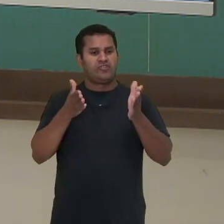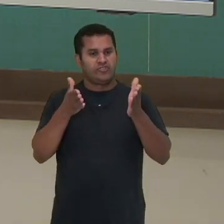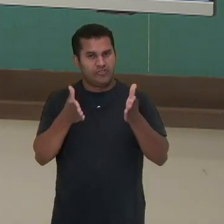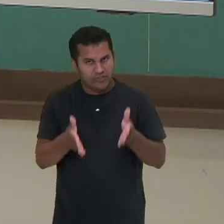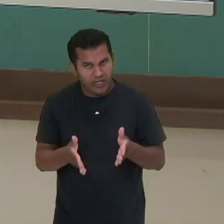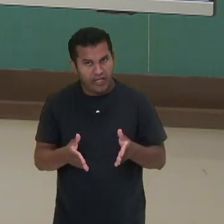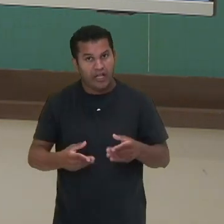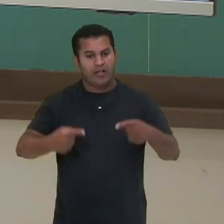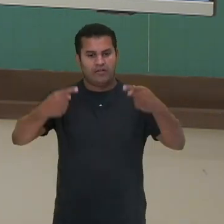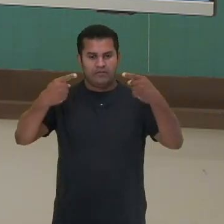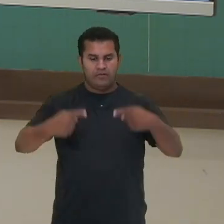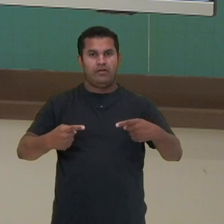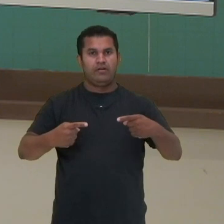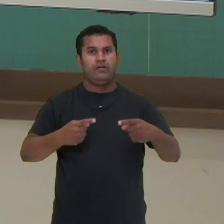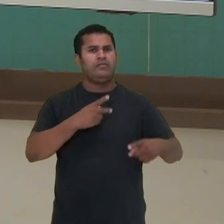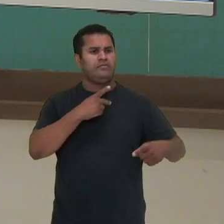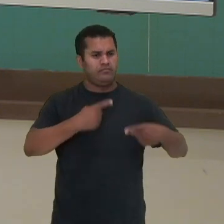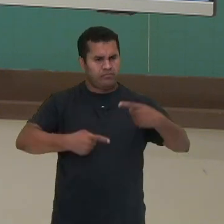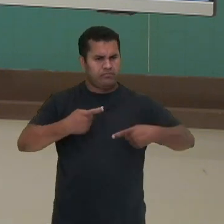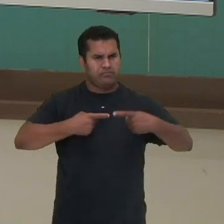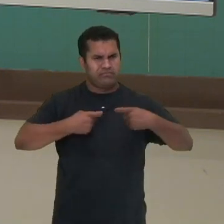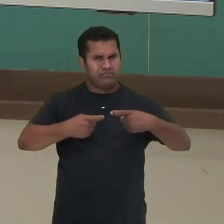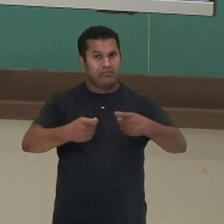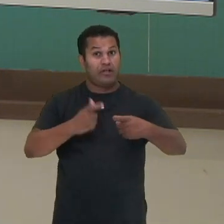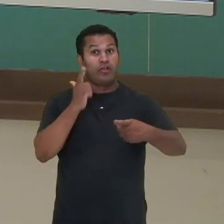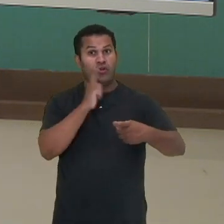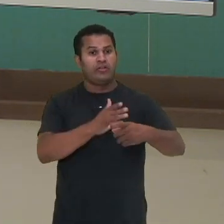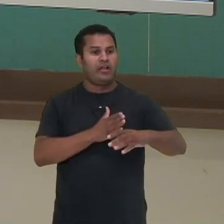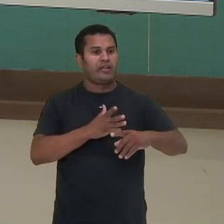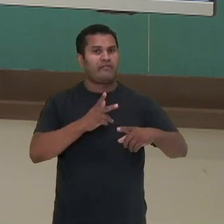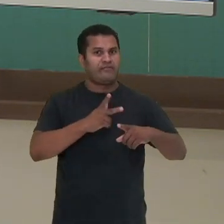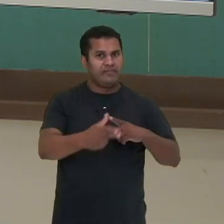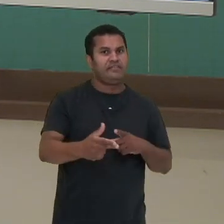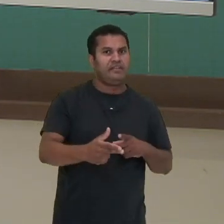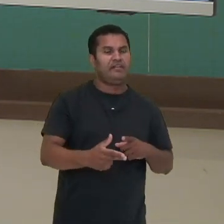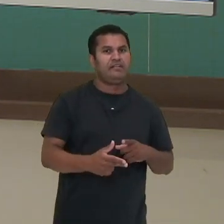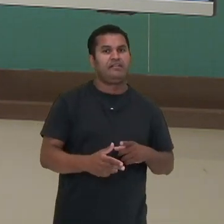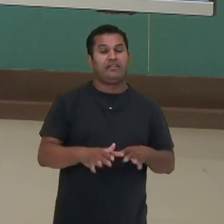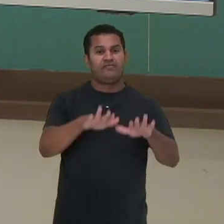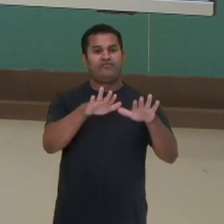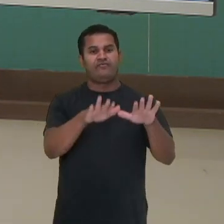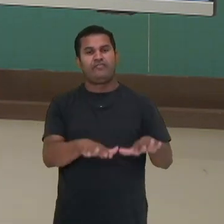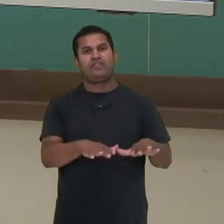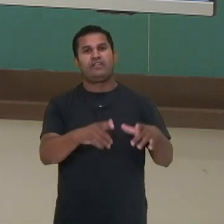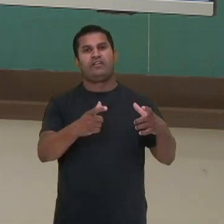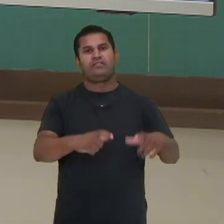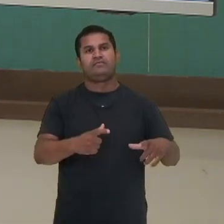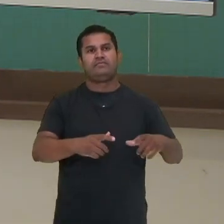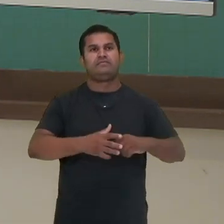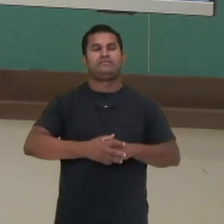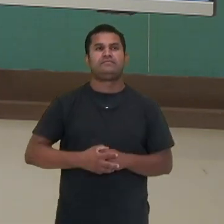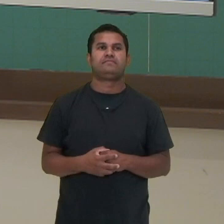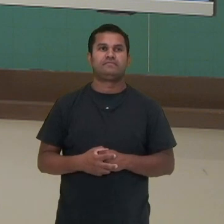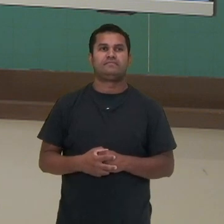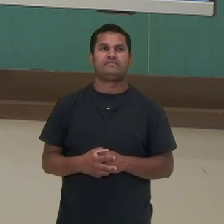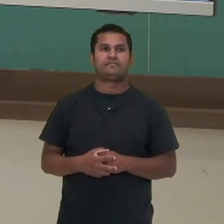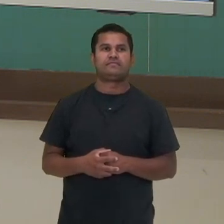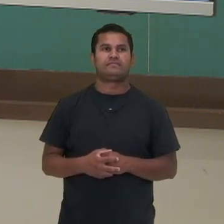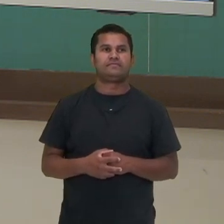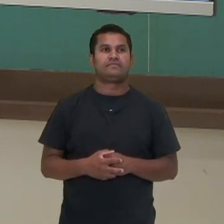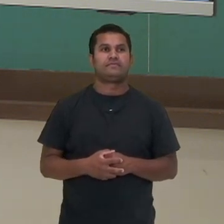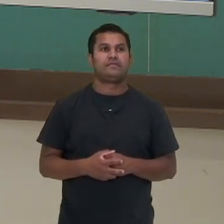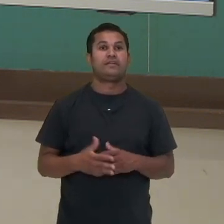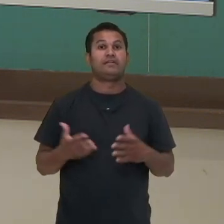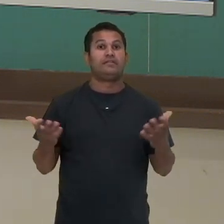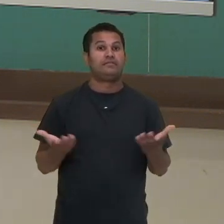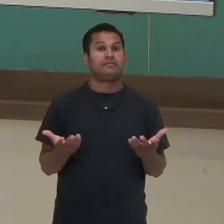os portugueses e acaba conquistando vários territórios na África, na Ásia e na América também, tá? Vamos